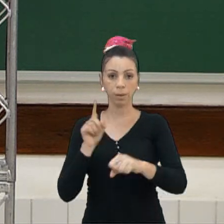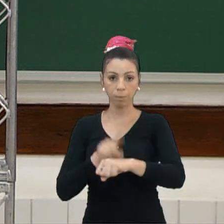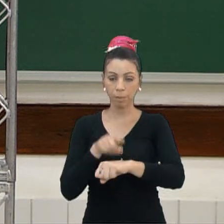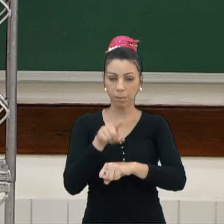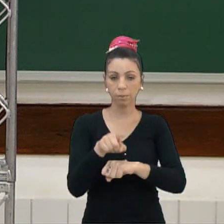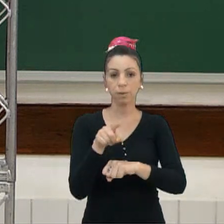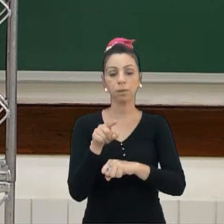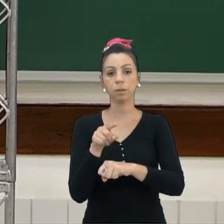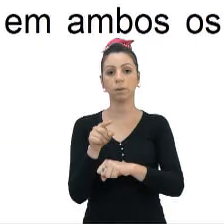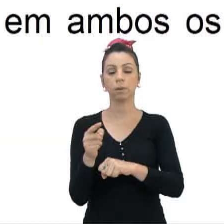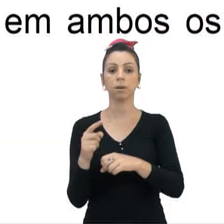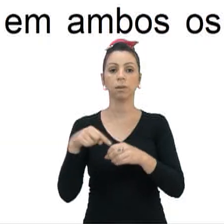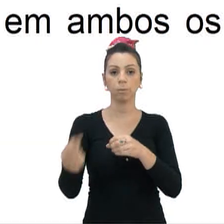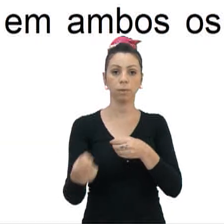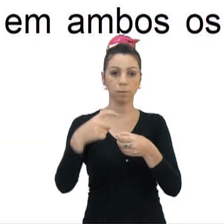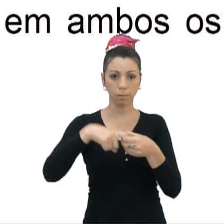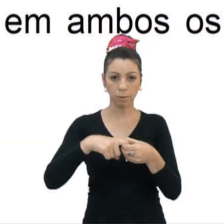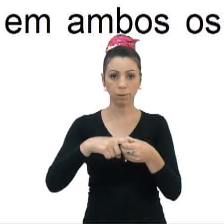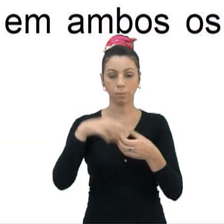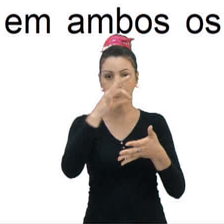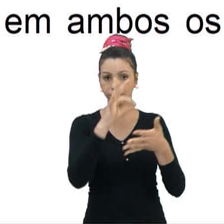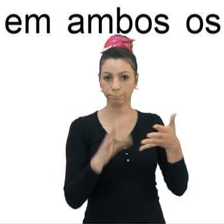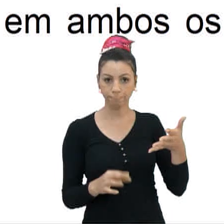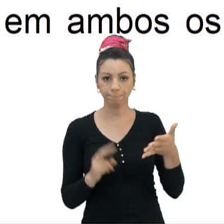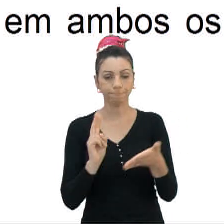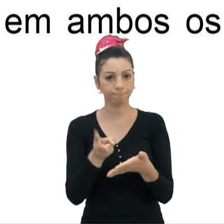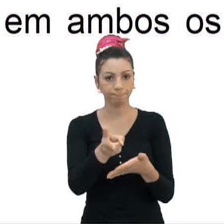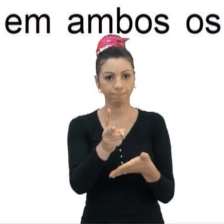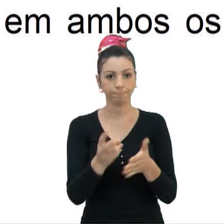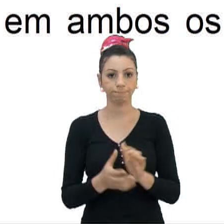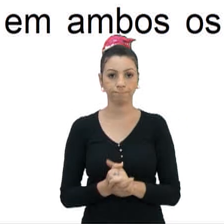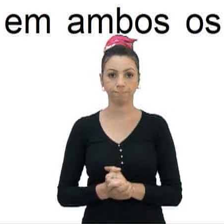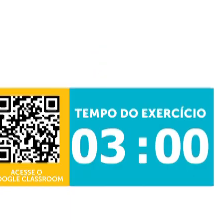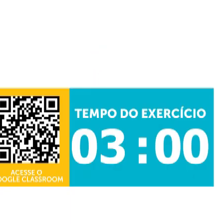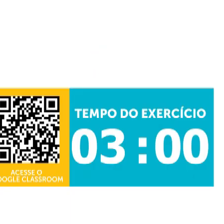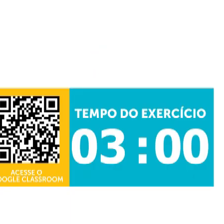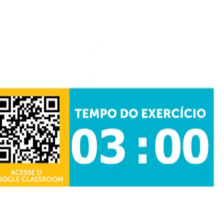sobre isso, eu volto para a gente corrigir e continuar a nossa aula.